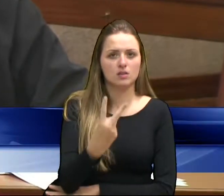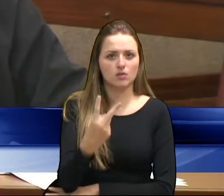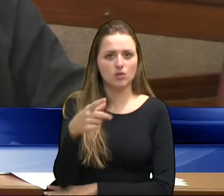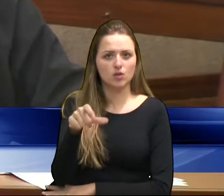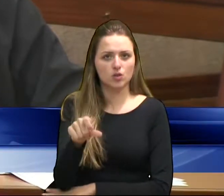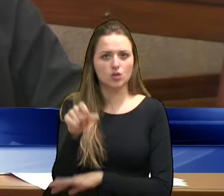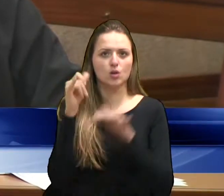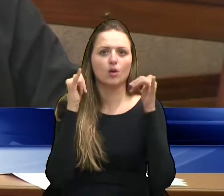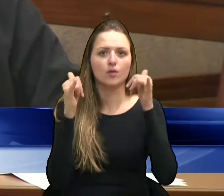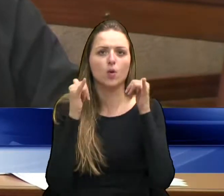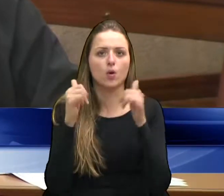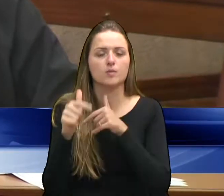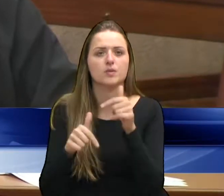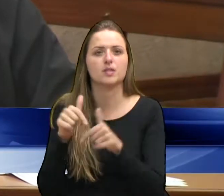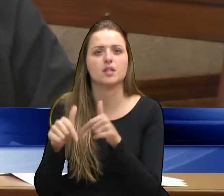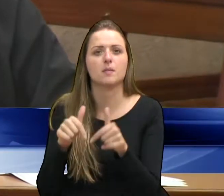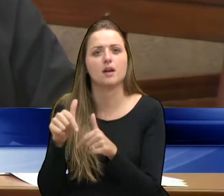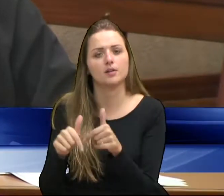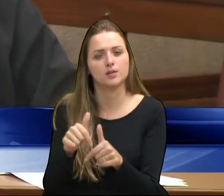229 ônibus em operação.